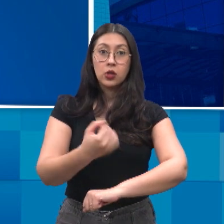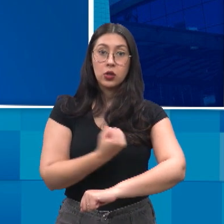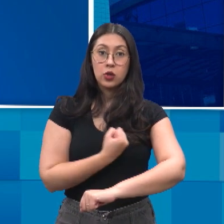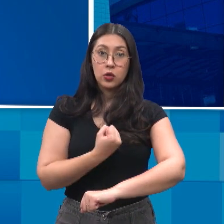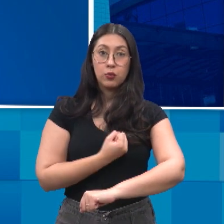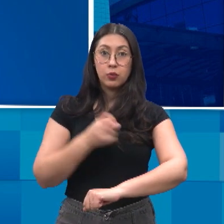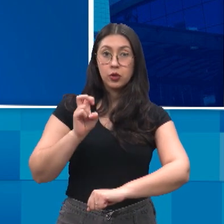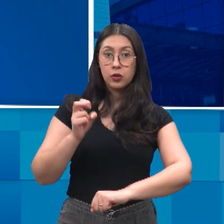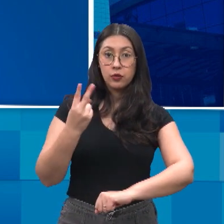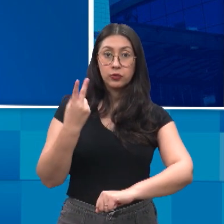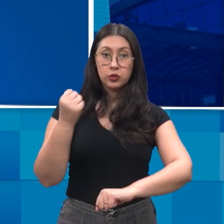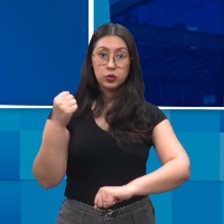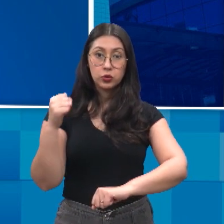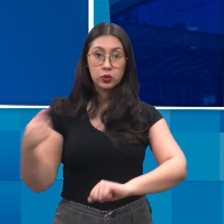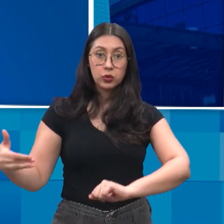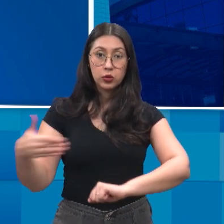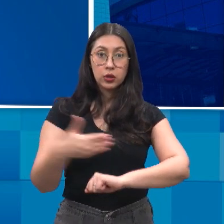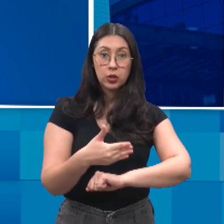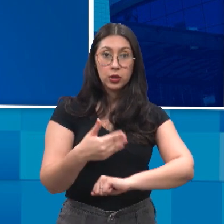Sudário Ferreira,